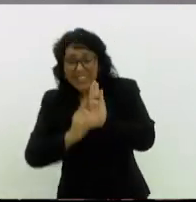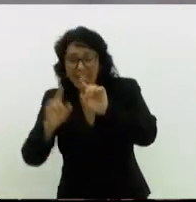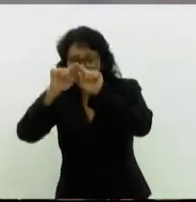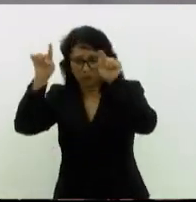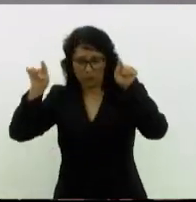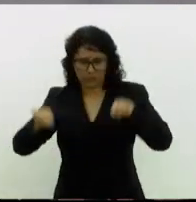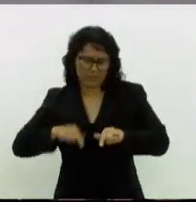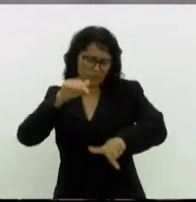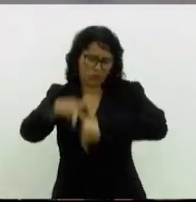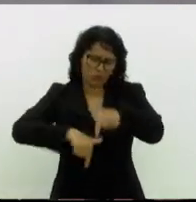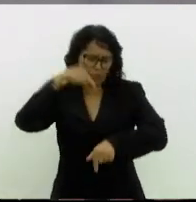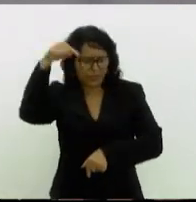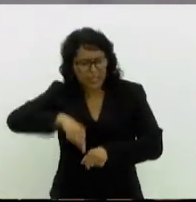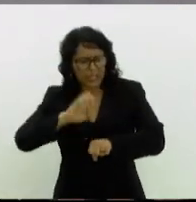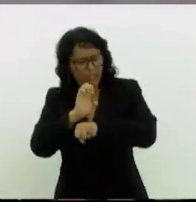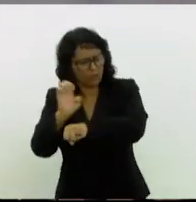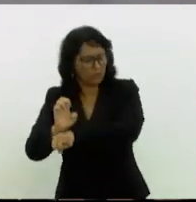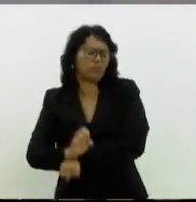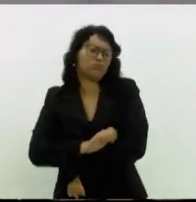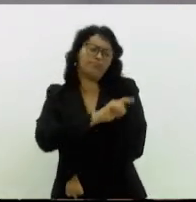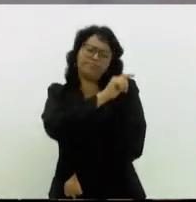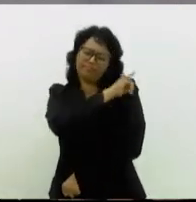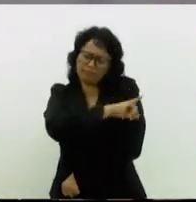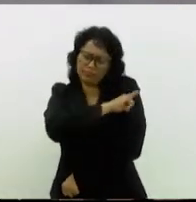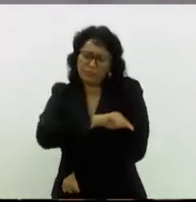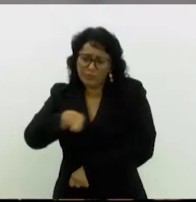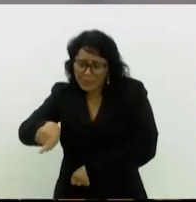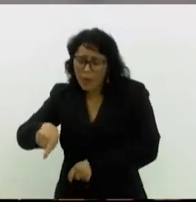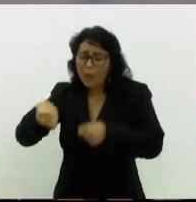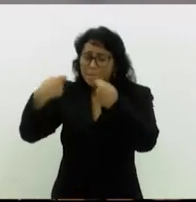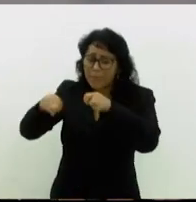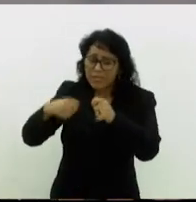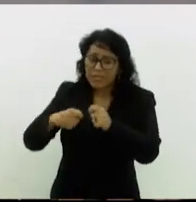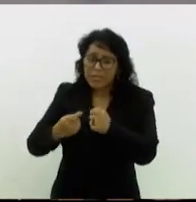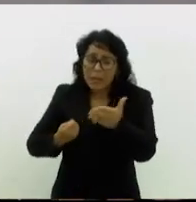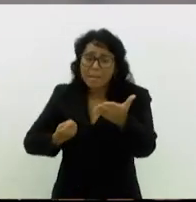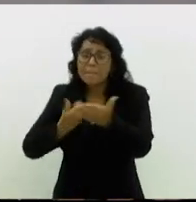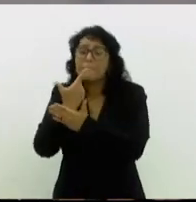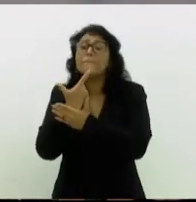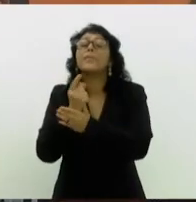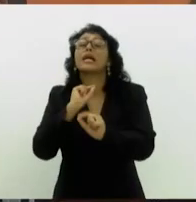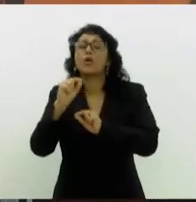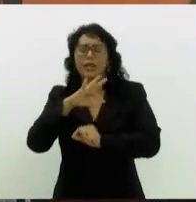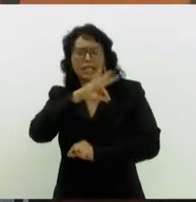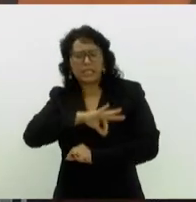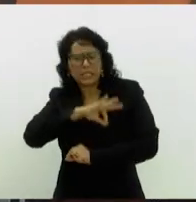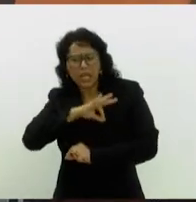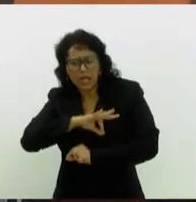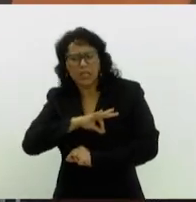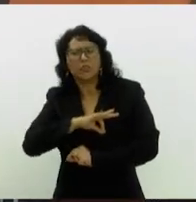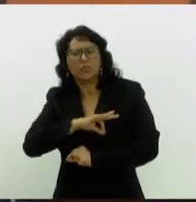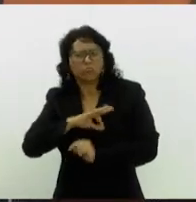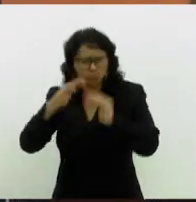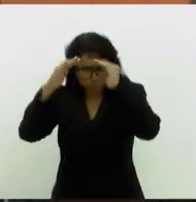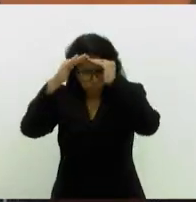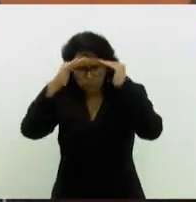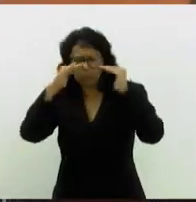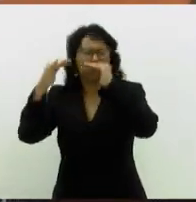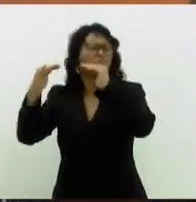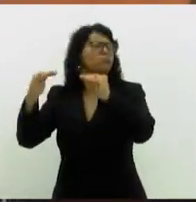8436 e pague o mínimo que os servidores públicos do Estado do Rio de Janeiro merece porque sem Servidor Público